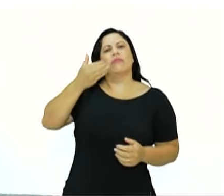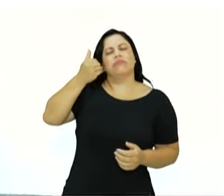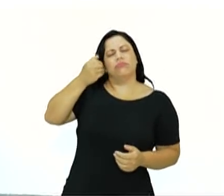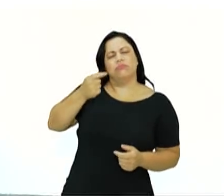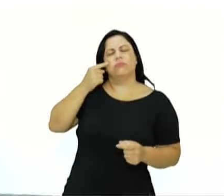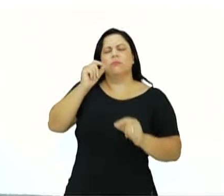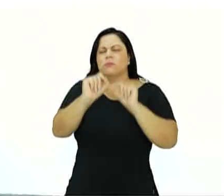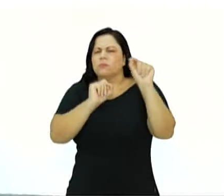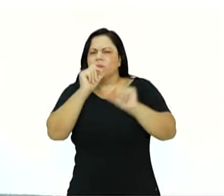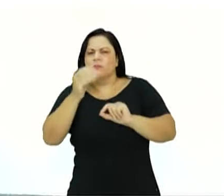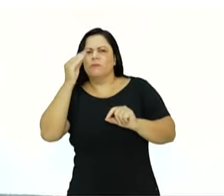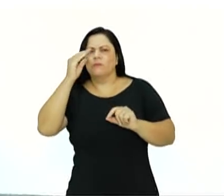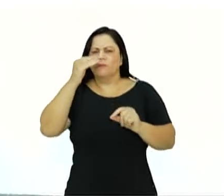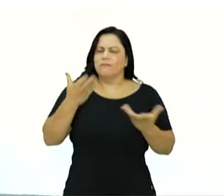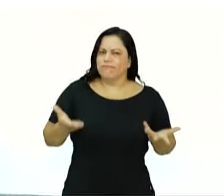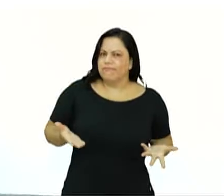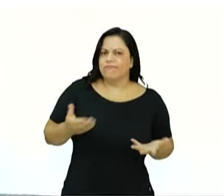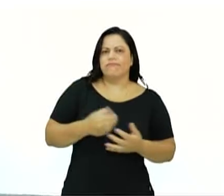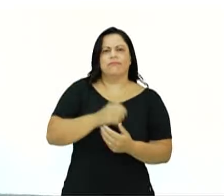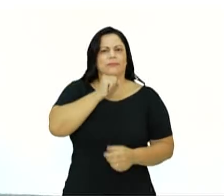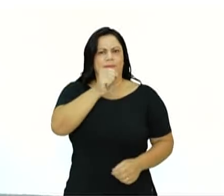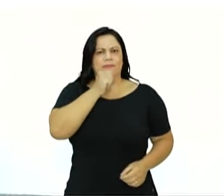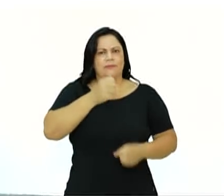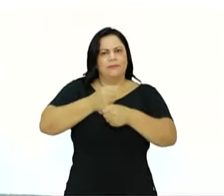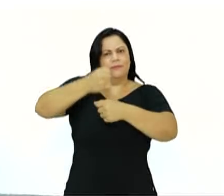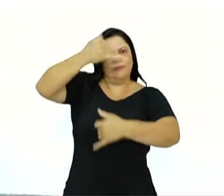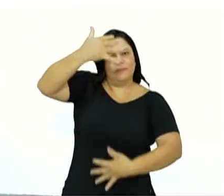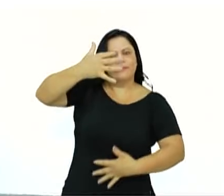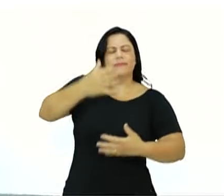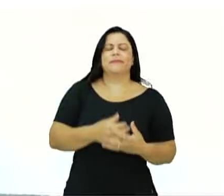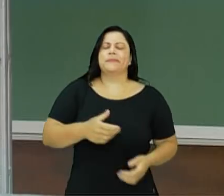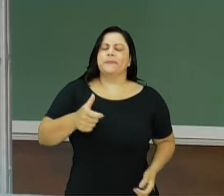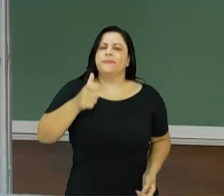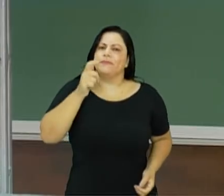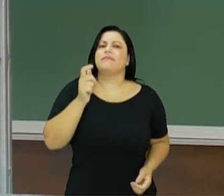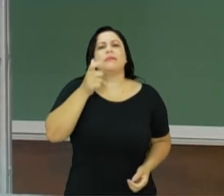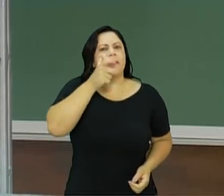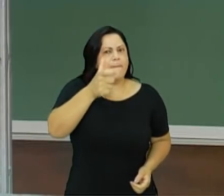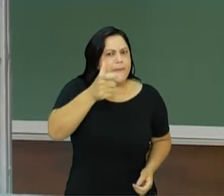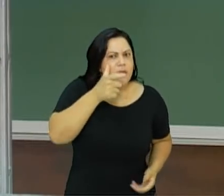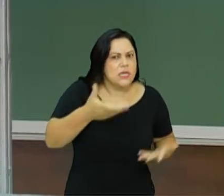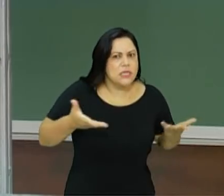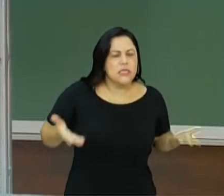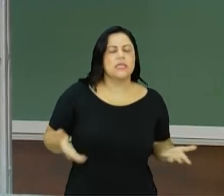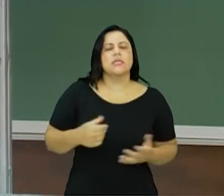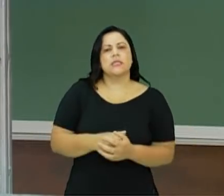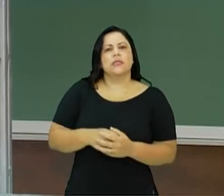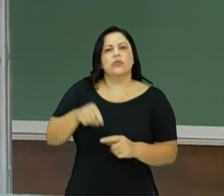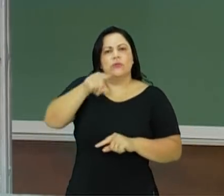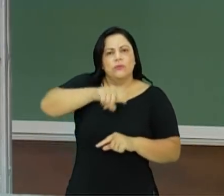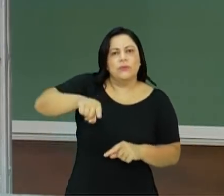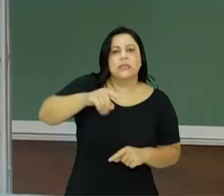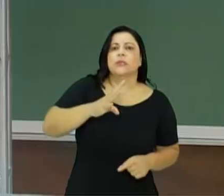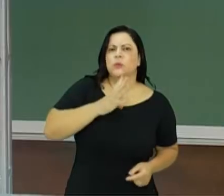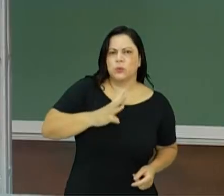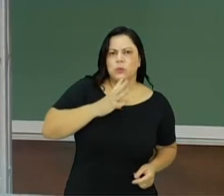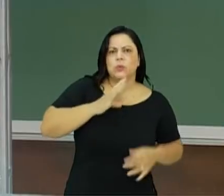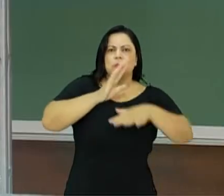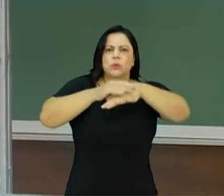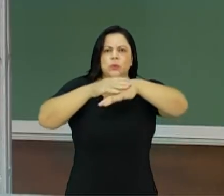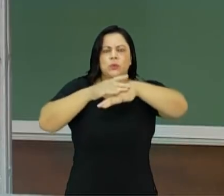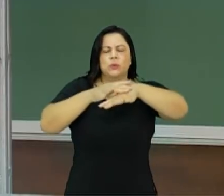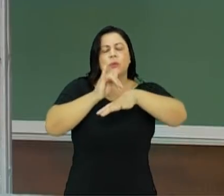essa reportagem aí na íntegra, né? É bem bacana mesmo, bem interessante, né? E além de tudo, além de conhecer sobre a doença, é um